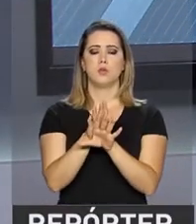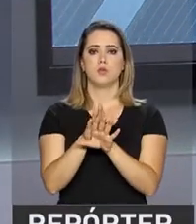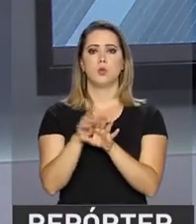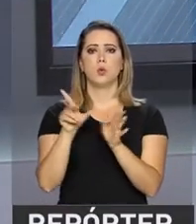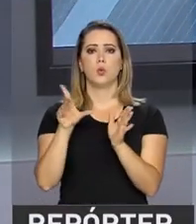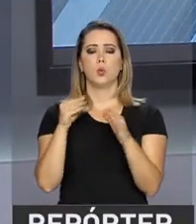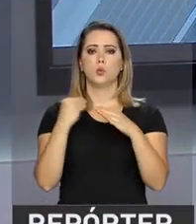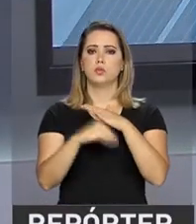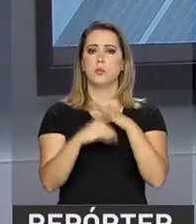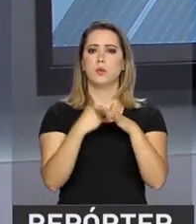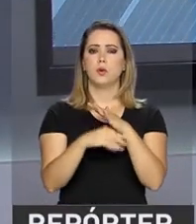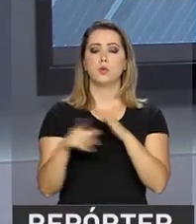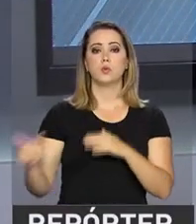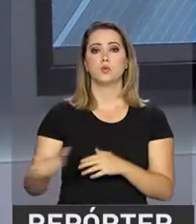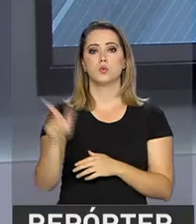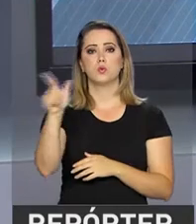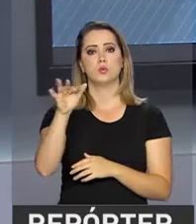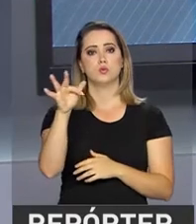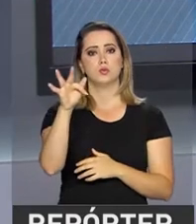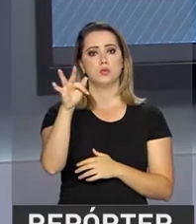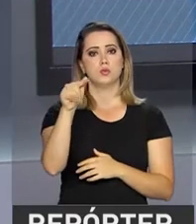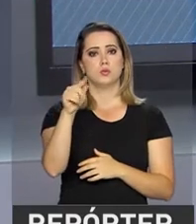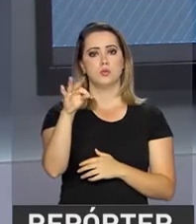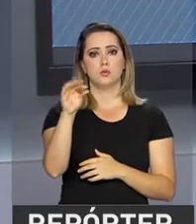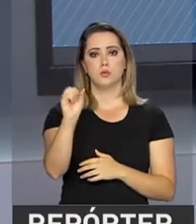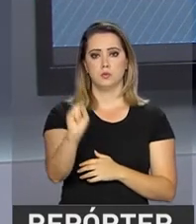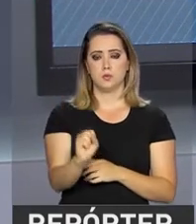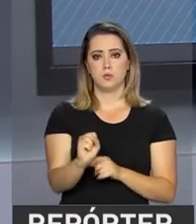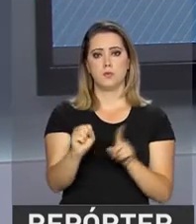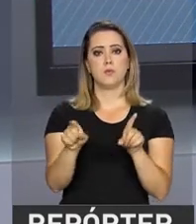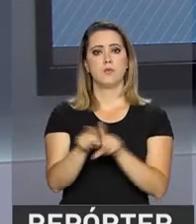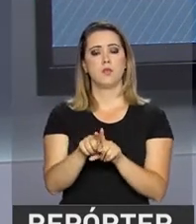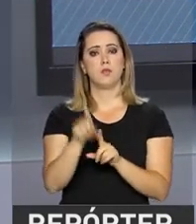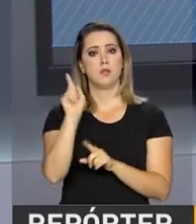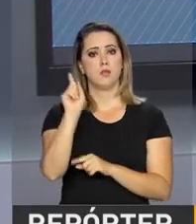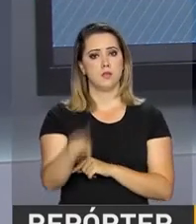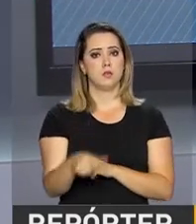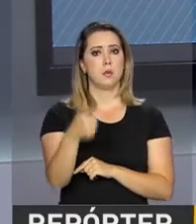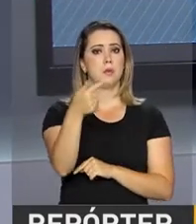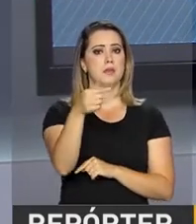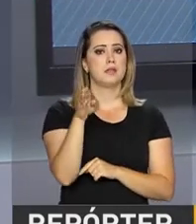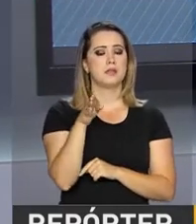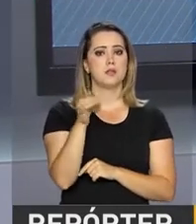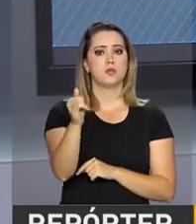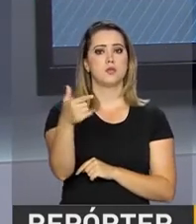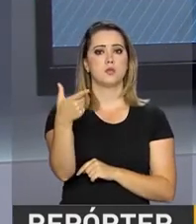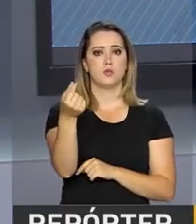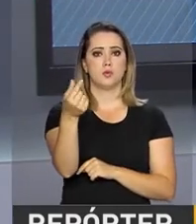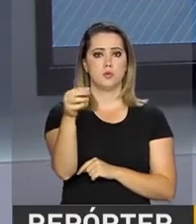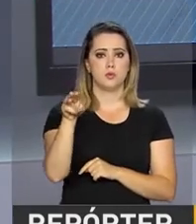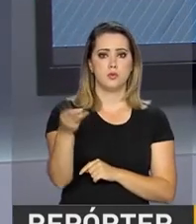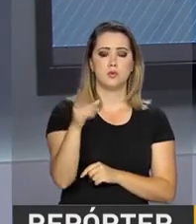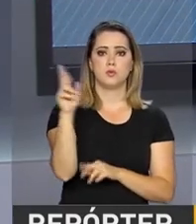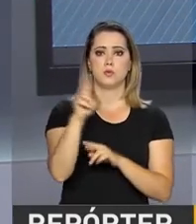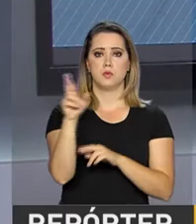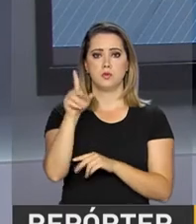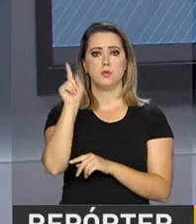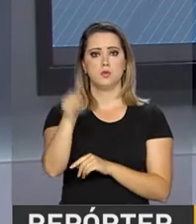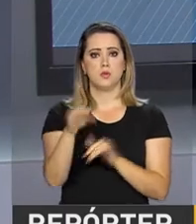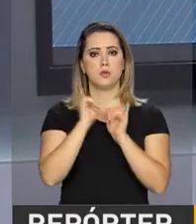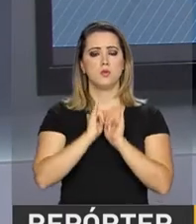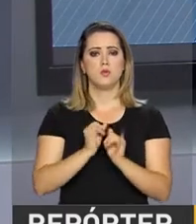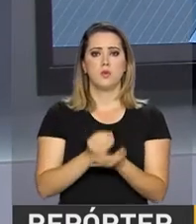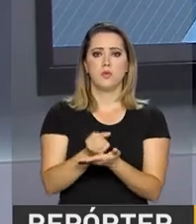depósito do lucro do fundo de garantia de tempo de serviço fgts 7 bilhões e duzentos milhões de reais foram